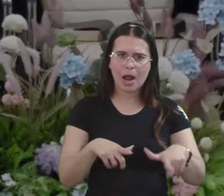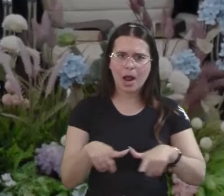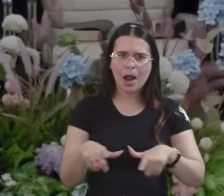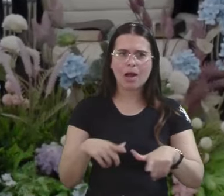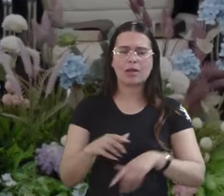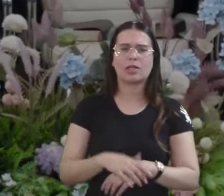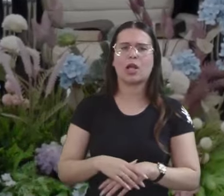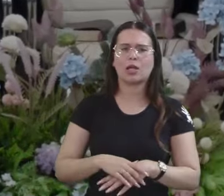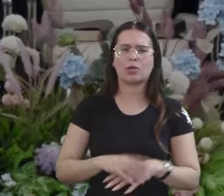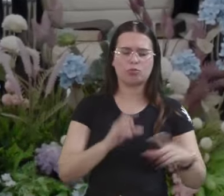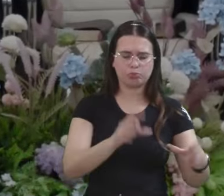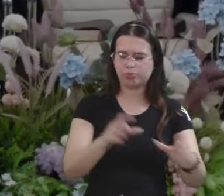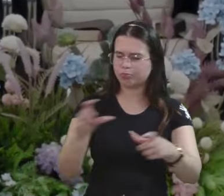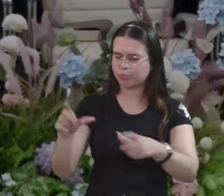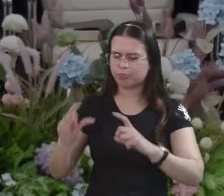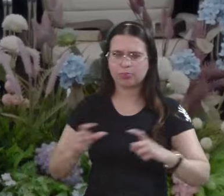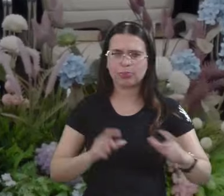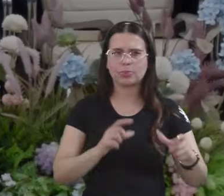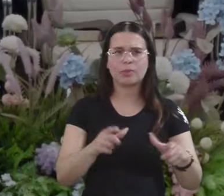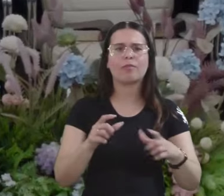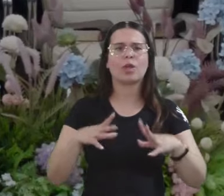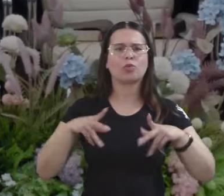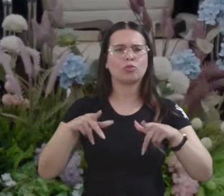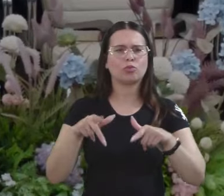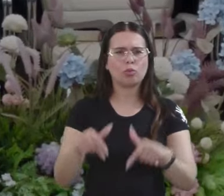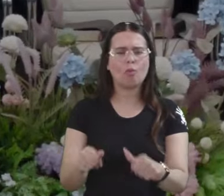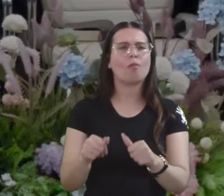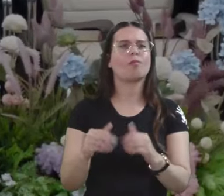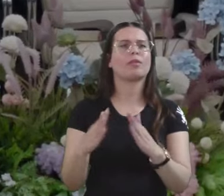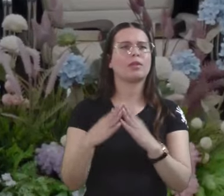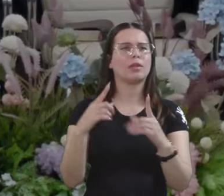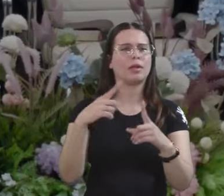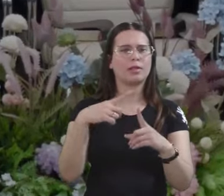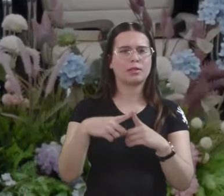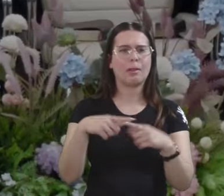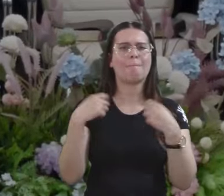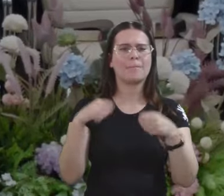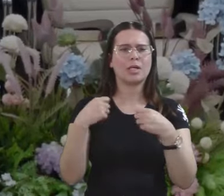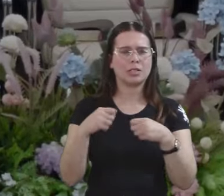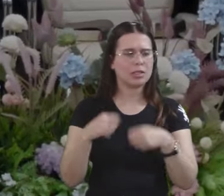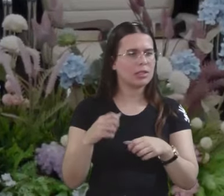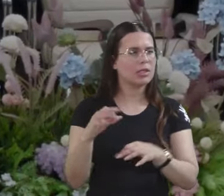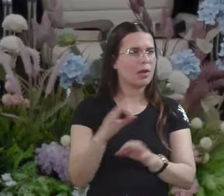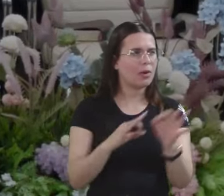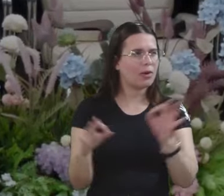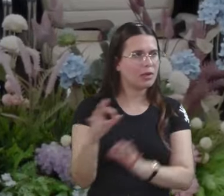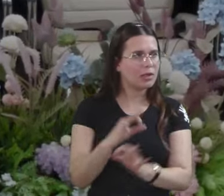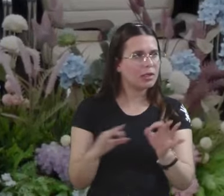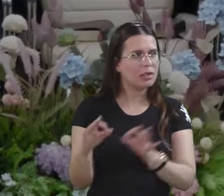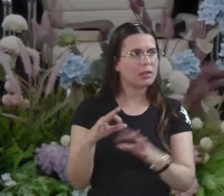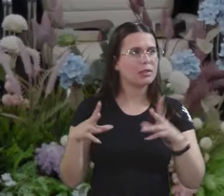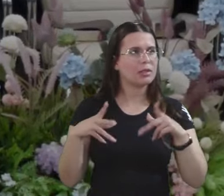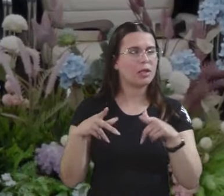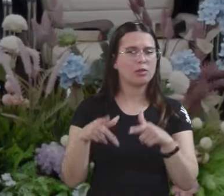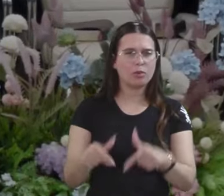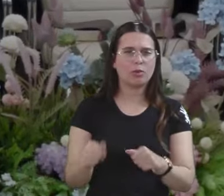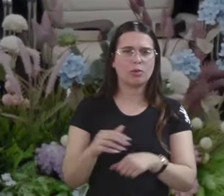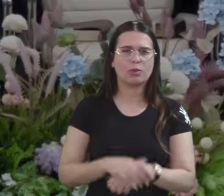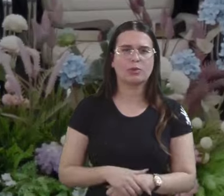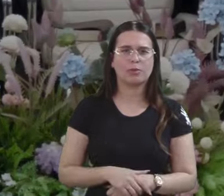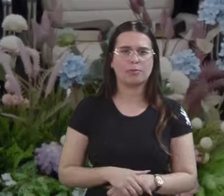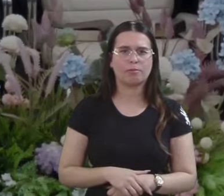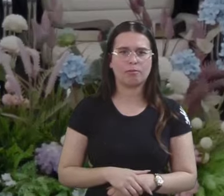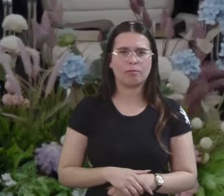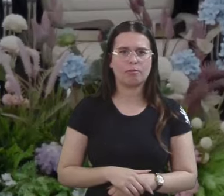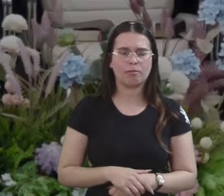do CONAMP, na diretoria executiva do CONAMP, tem que correr para dar conta da executiva, corre lá, quando